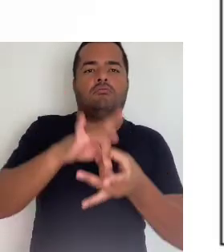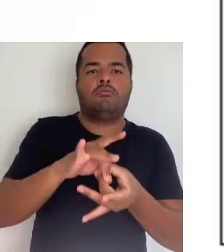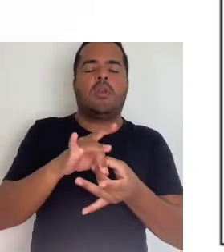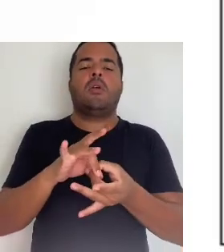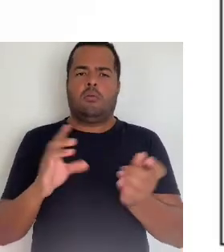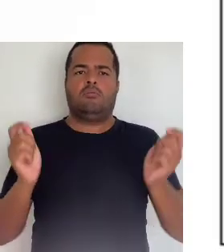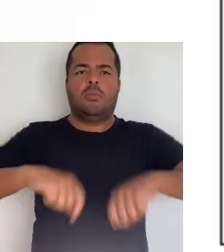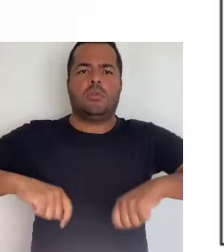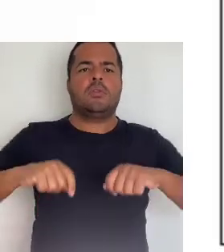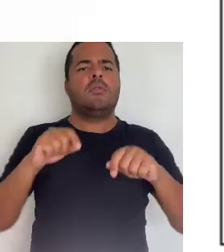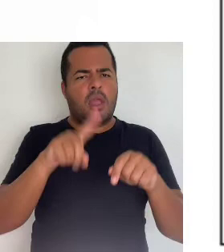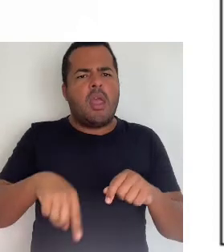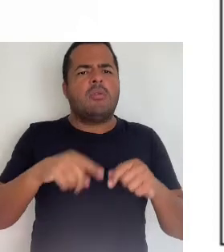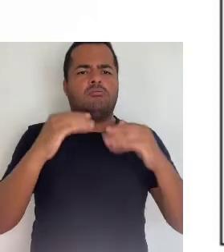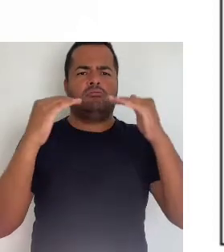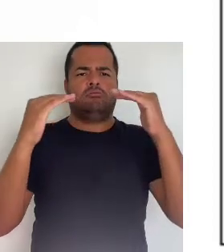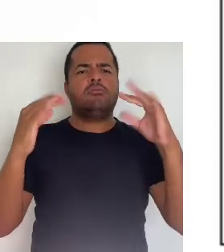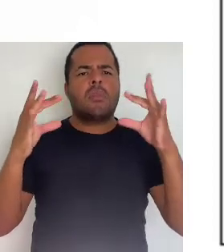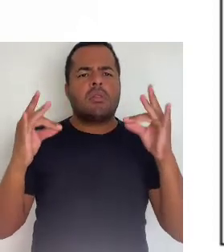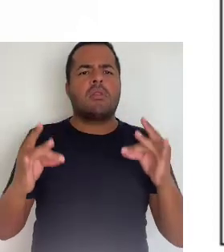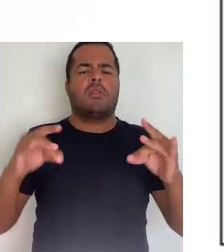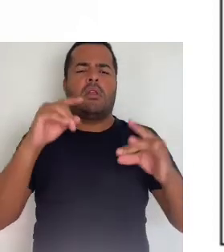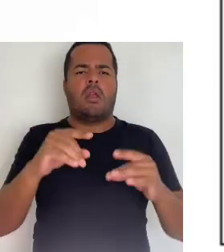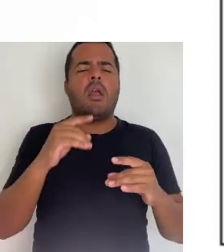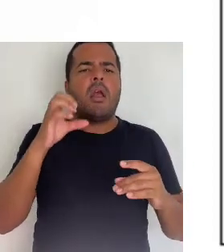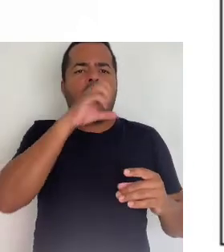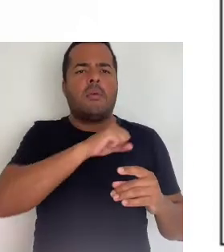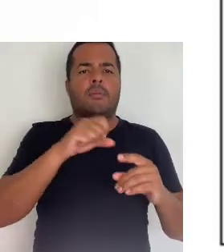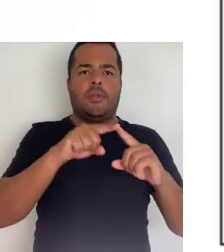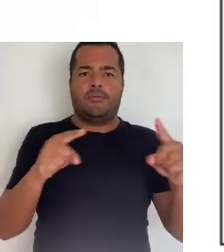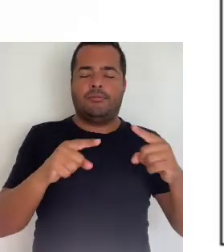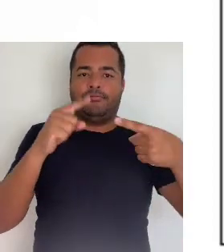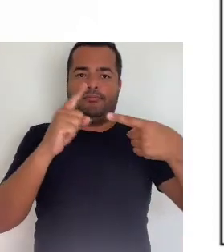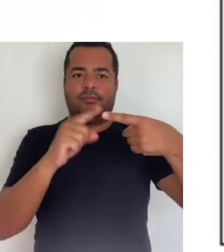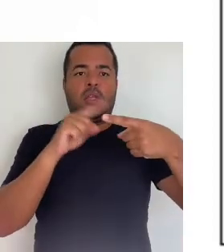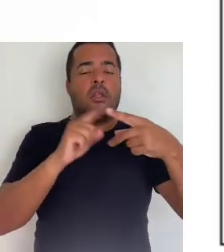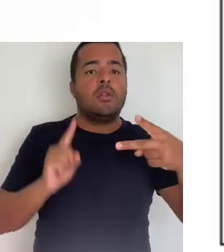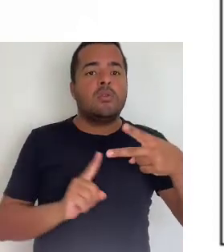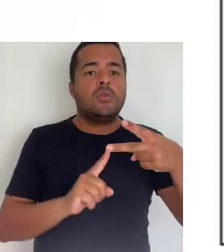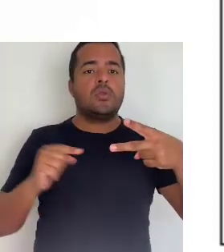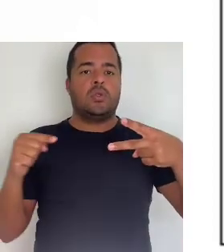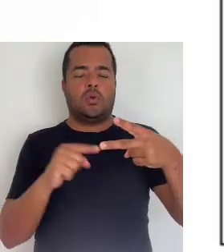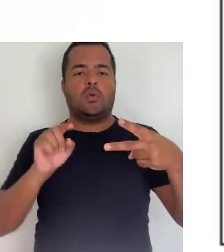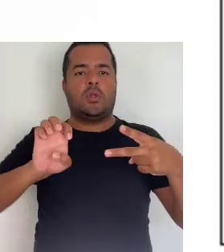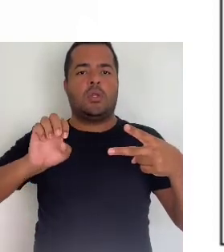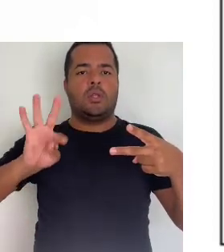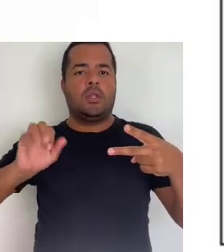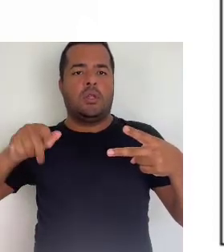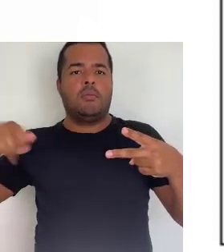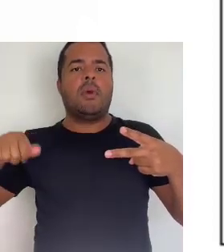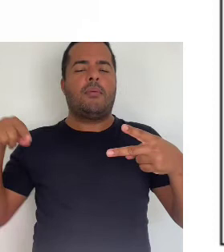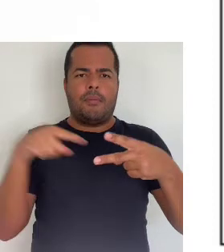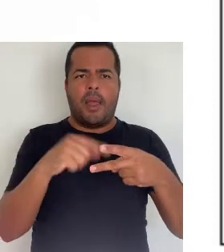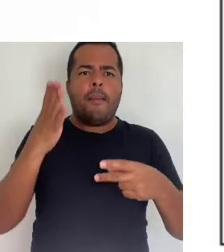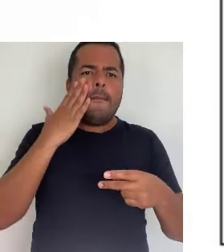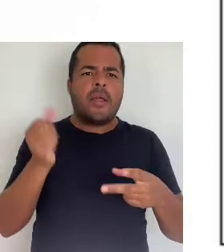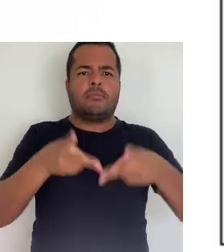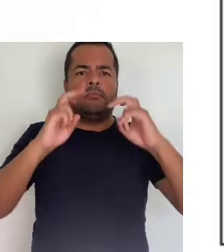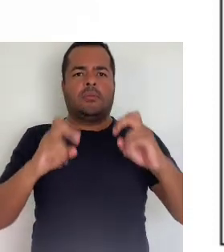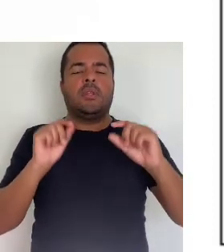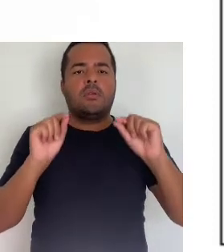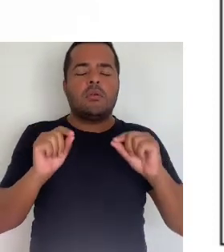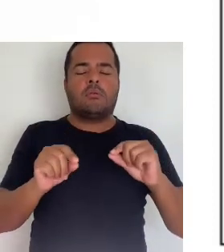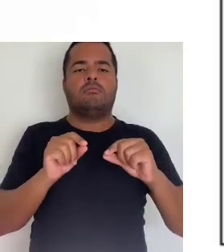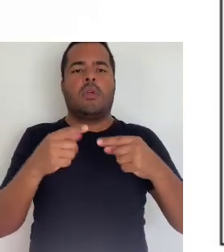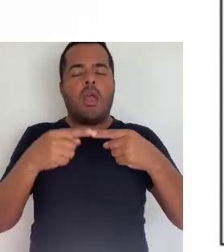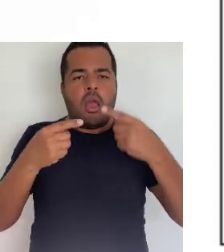aí gerando um ácido conjugado e uma base conjugada, né? É uma etapa rápida, reação ácido-base. Já na segunda etapa, você vai ter aí